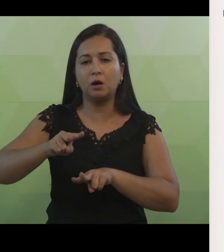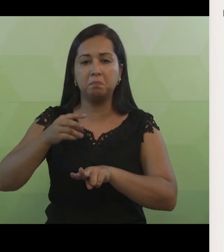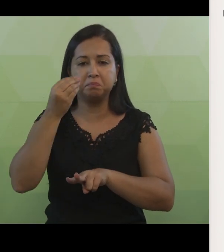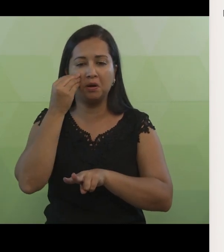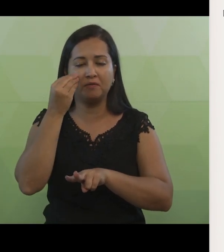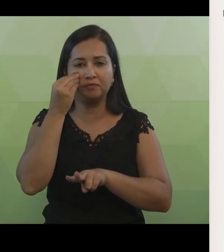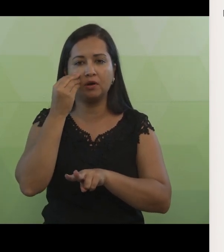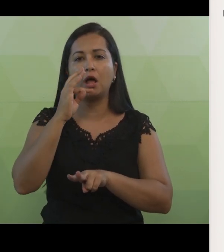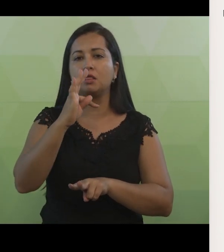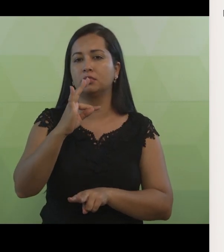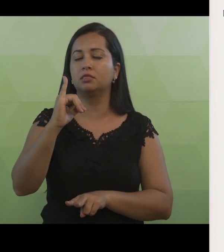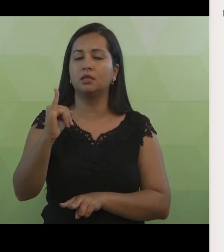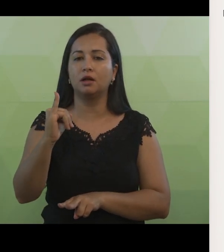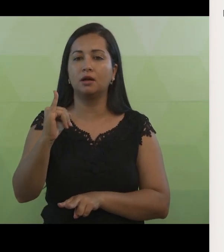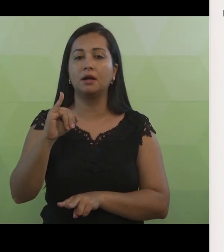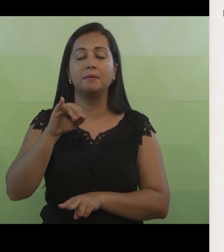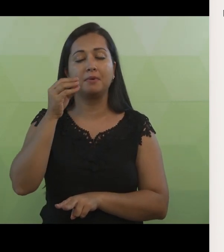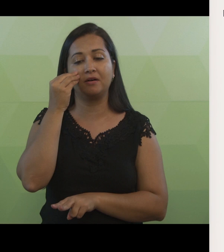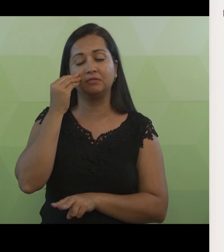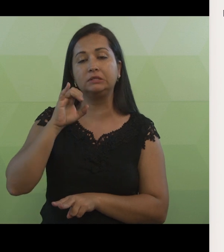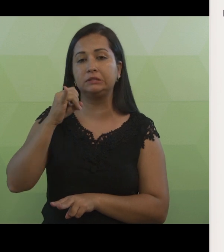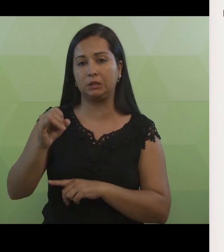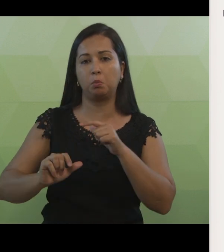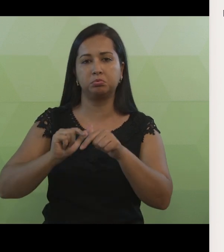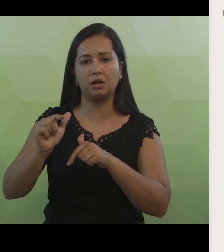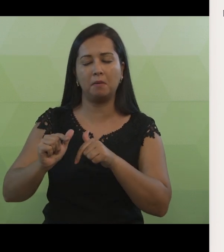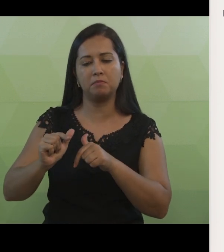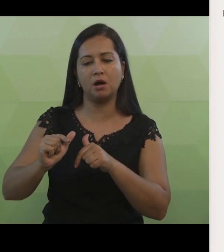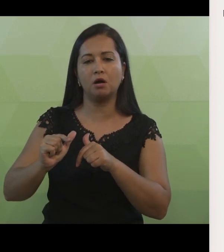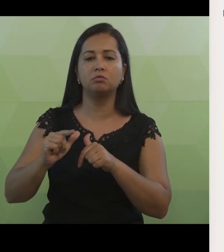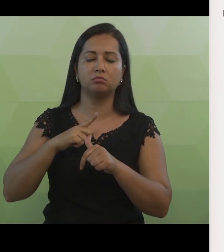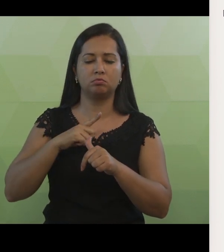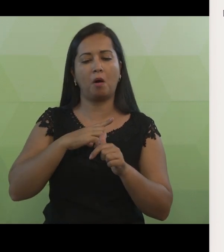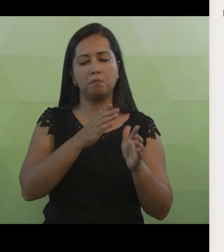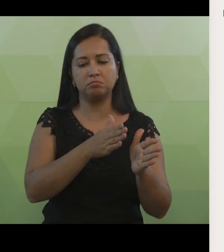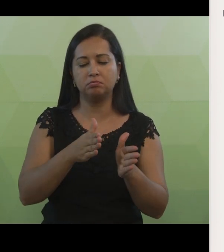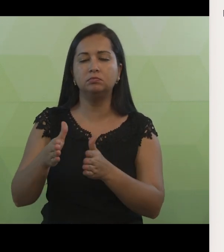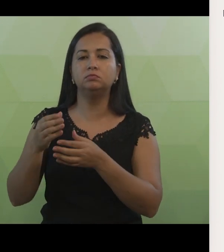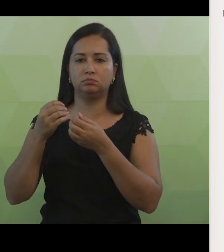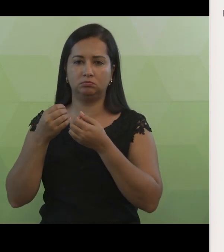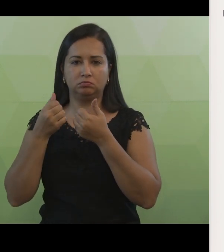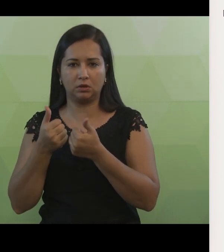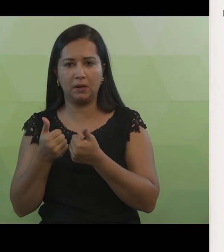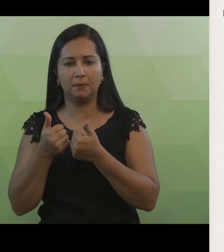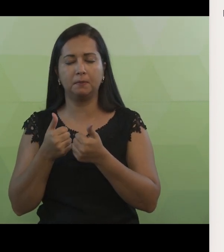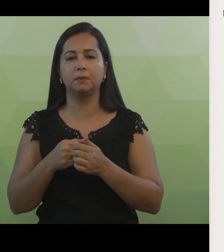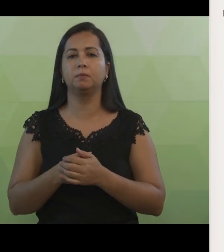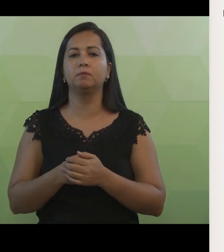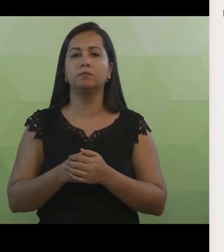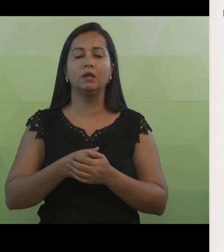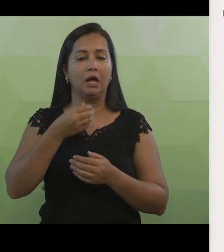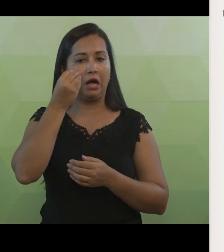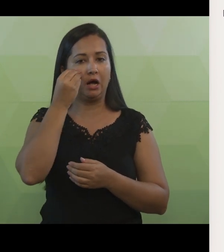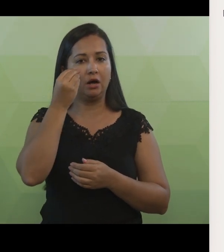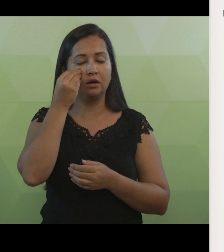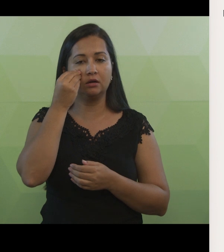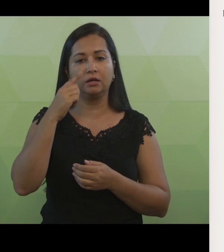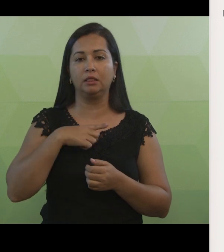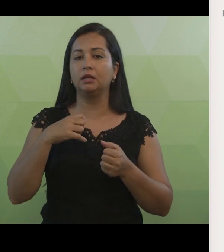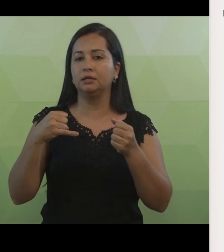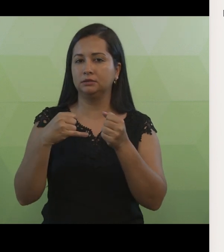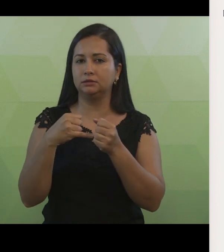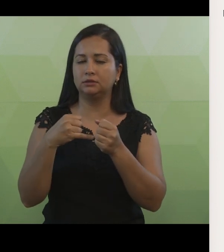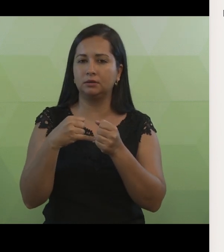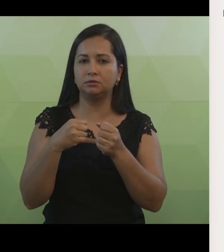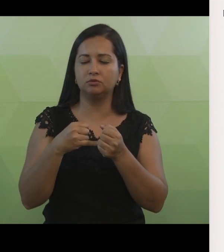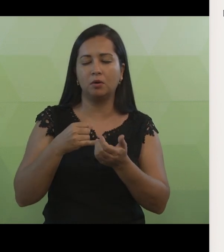de TI durante a execução do seu trabalho. As maneiras de abordagem que podem ser feitas em uma auditoria em um sistema de informação e